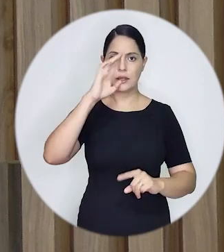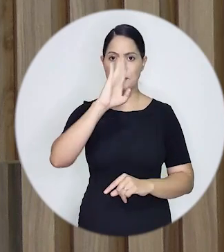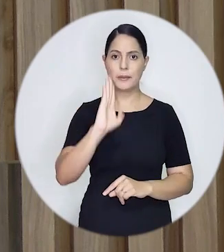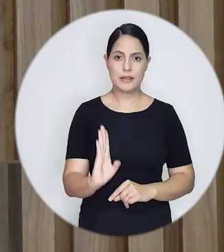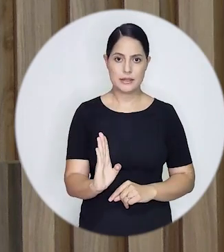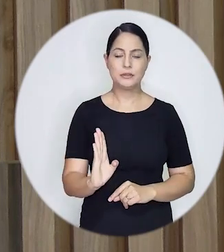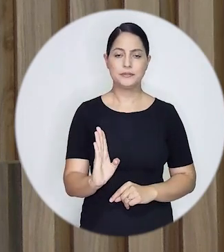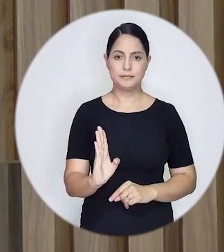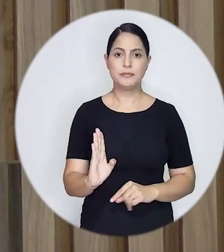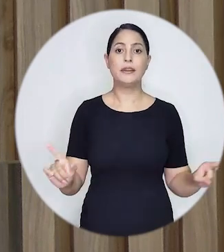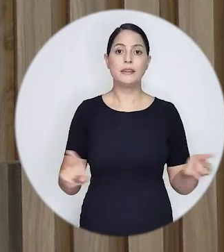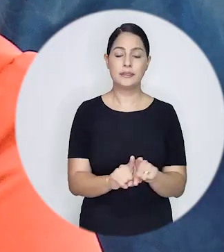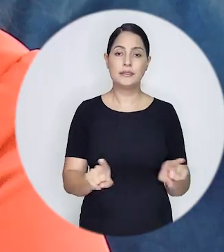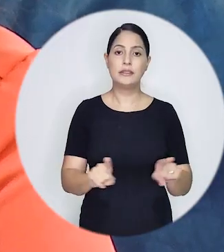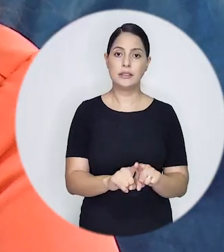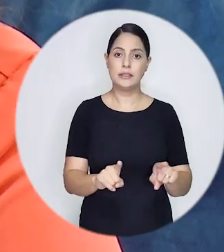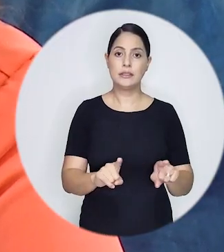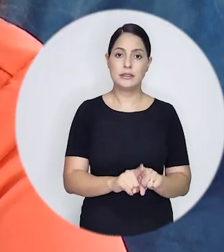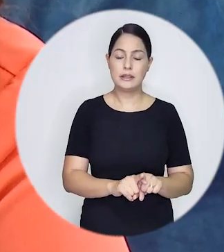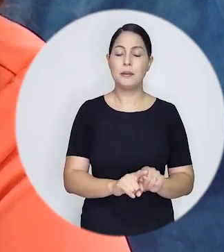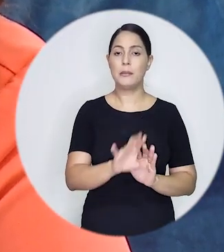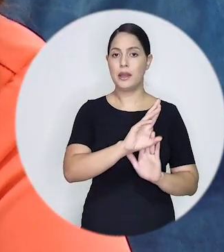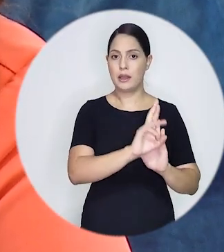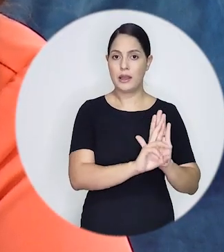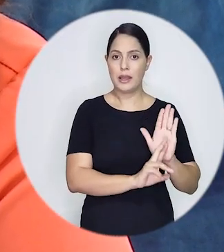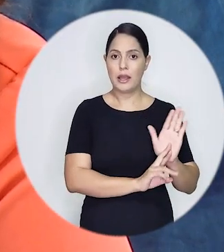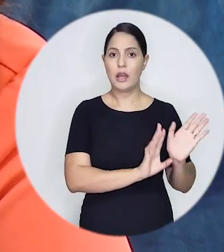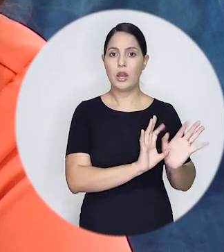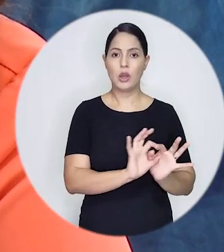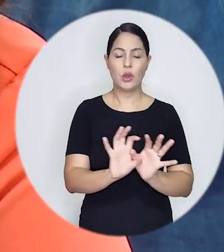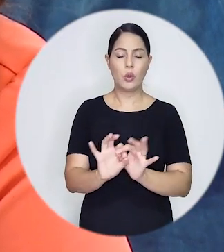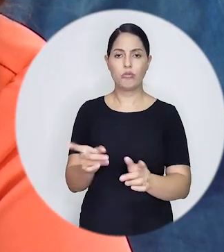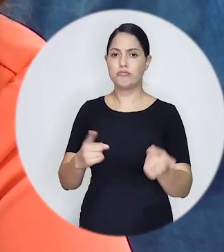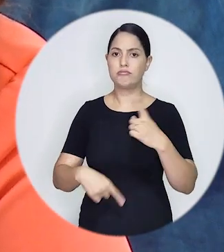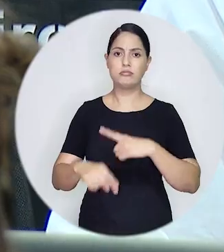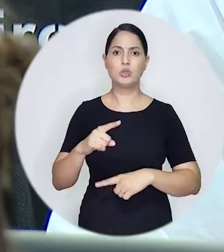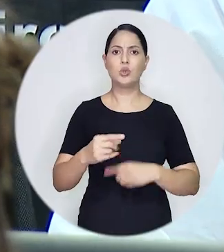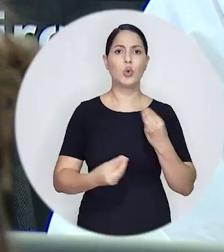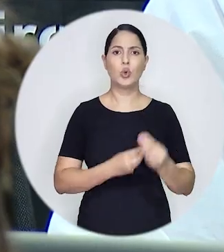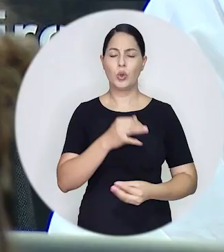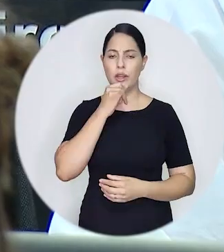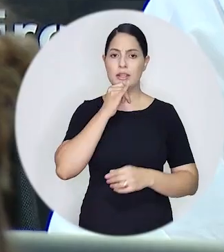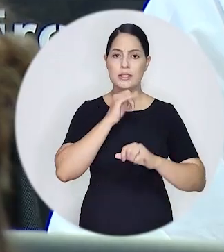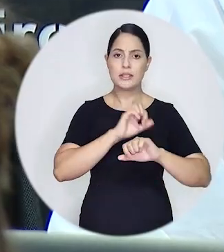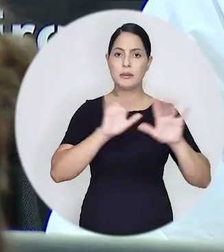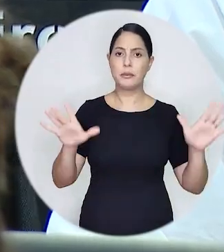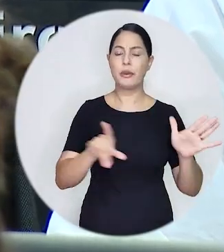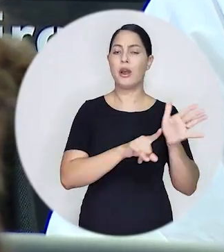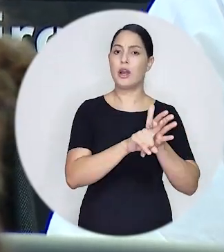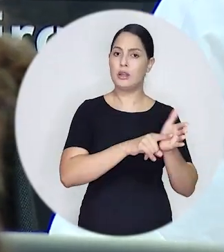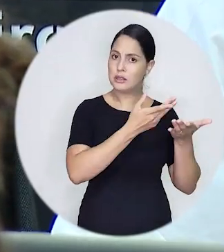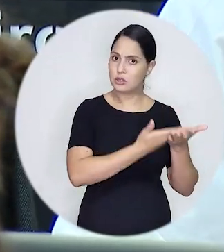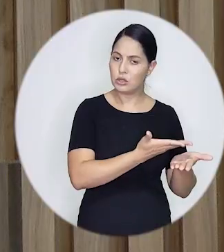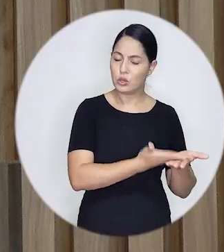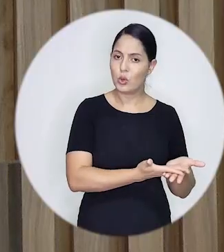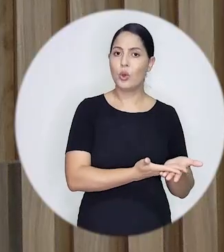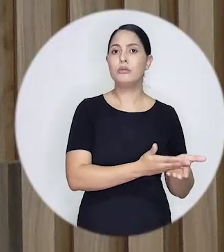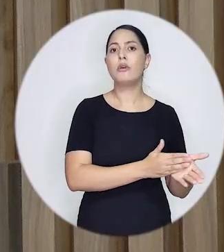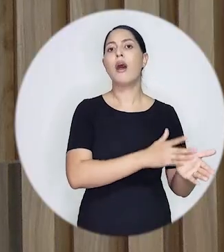canabidiol em caráter excepcional por meio da prescrição de um médico. Desde então, já foram concedidas